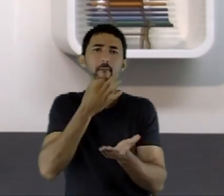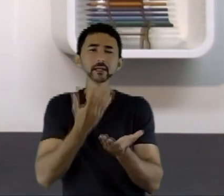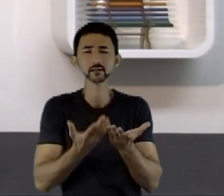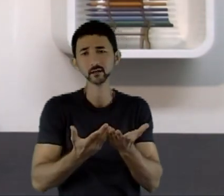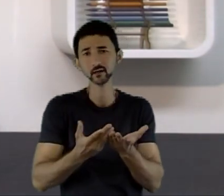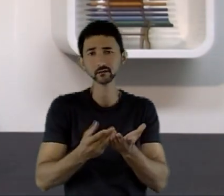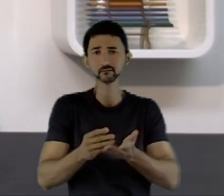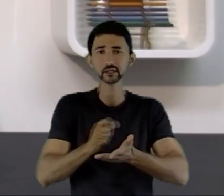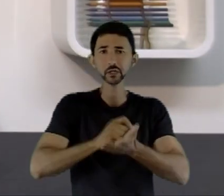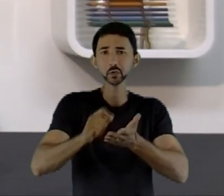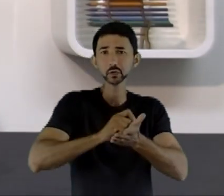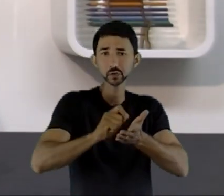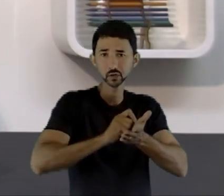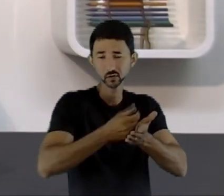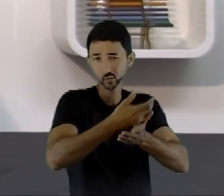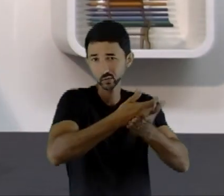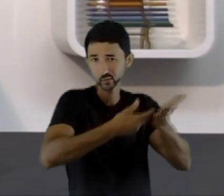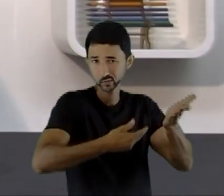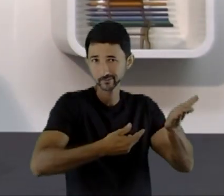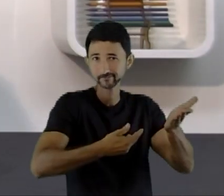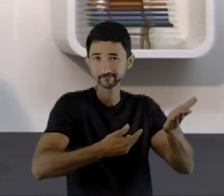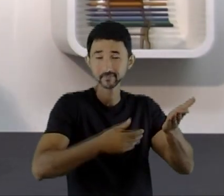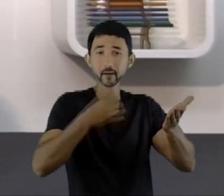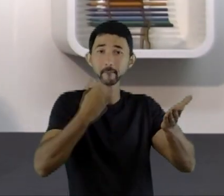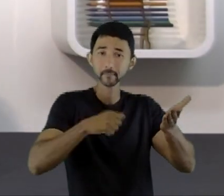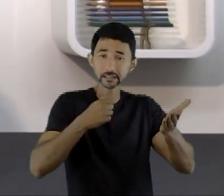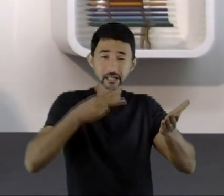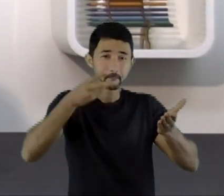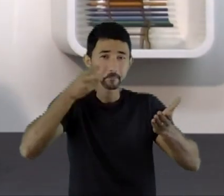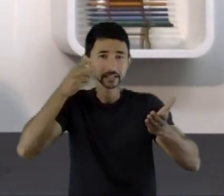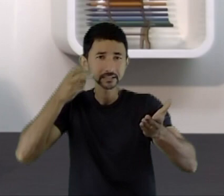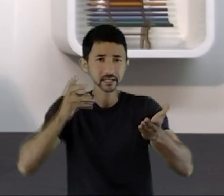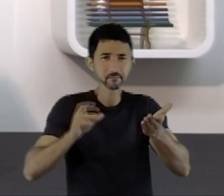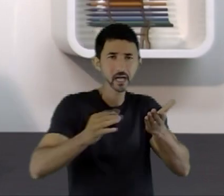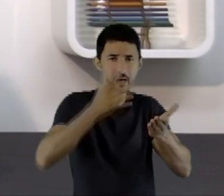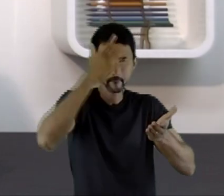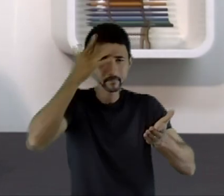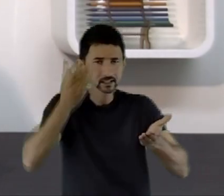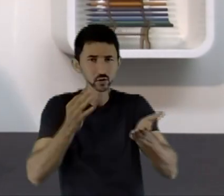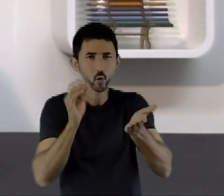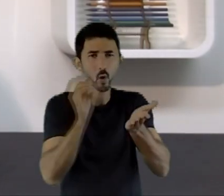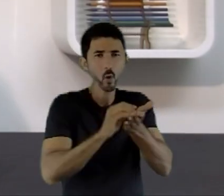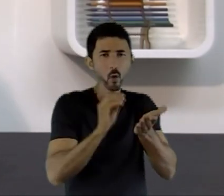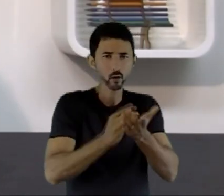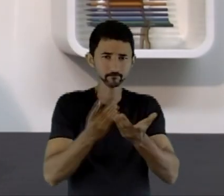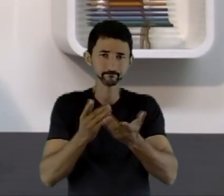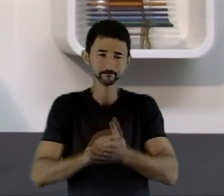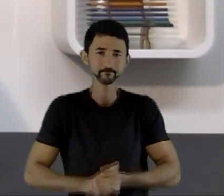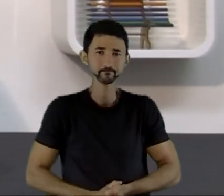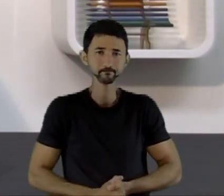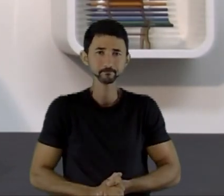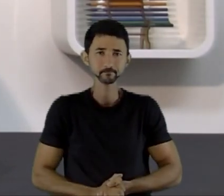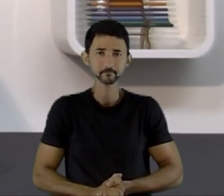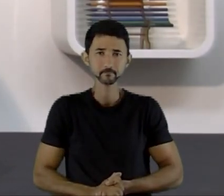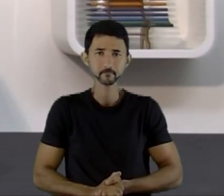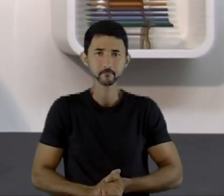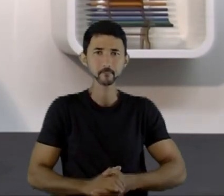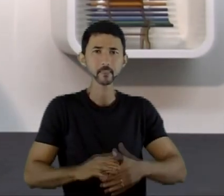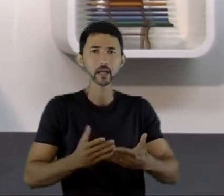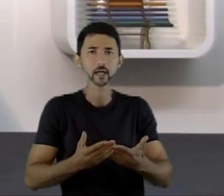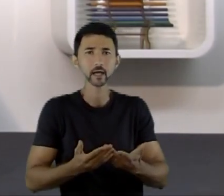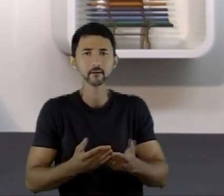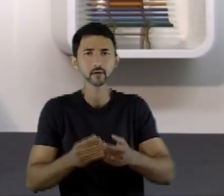do texto escrito especificamente, sem a gente perceber como as pessoas fazem isso também. Então, você